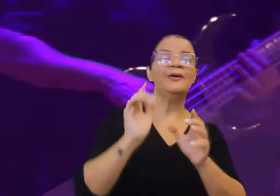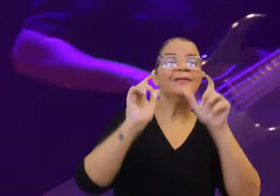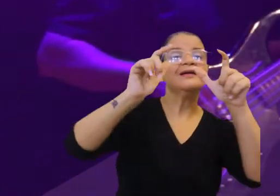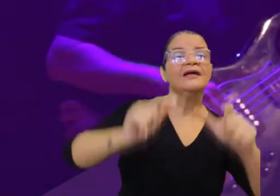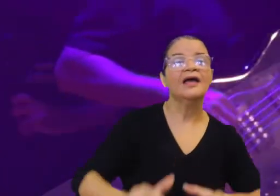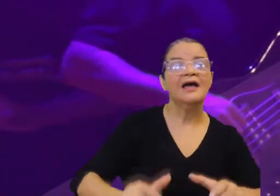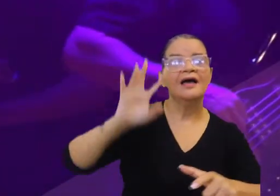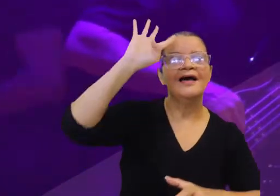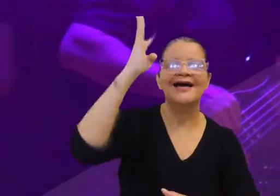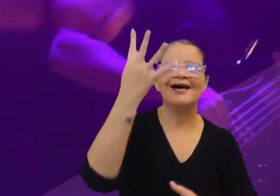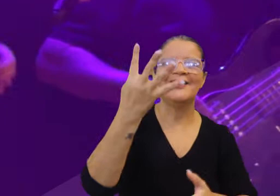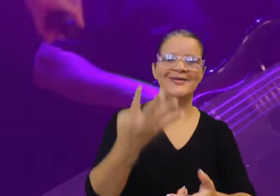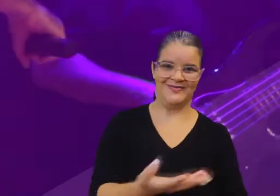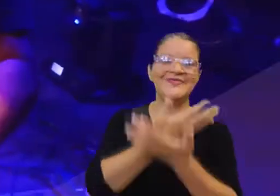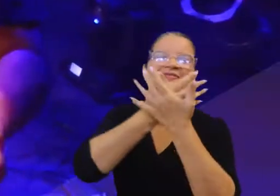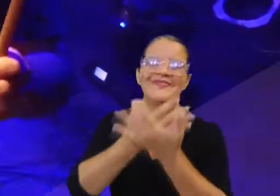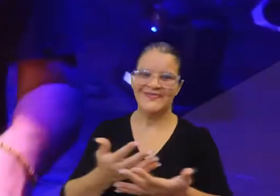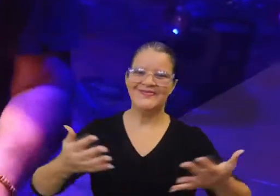a saída.